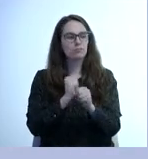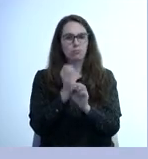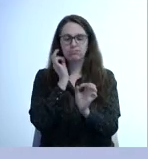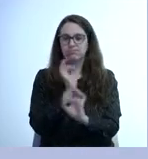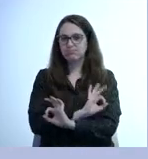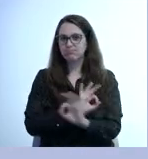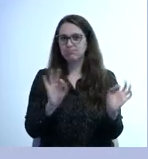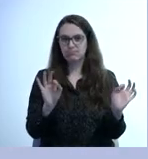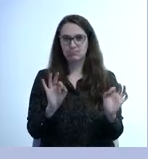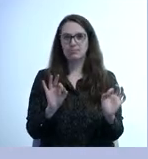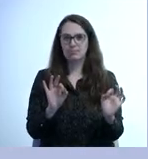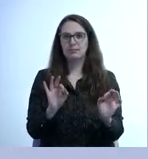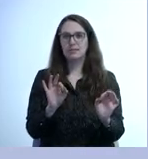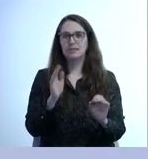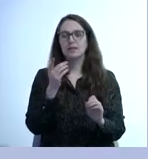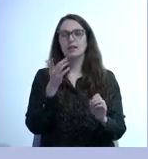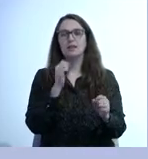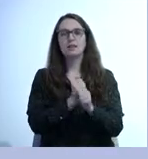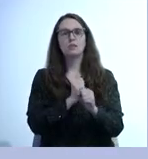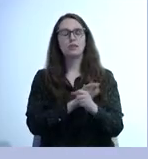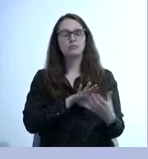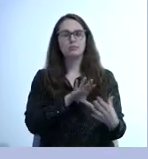absolutamente extraordinário e que tem a ver